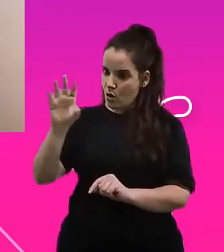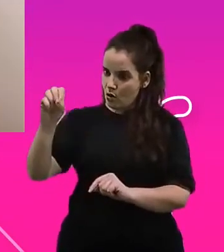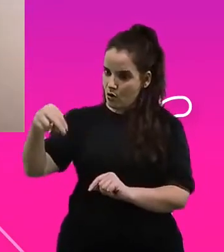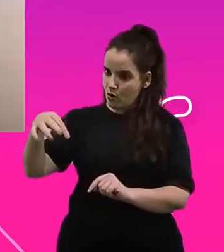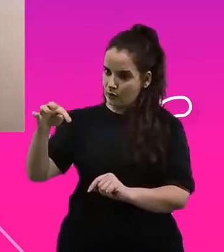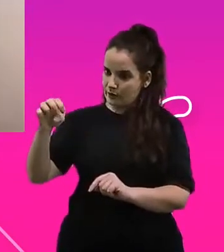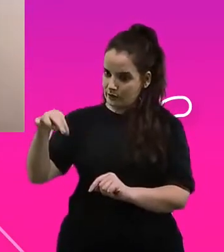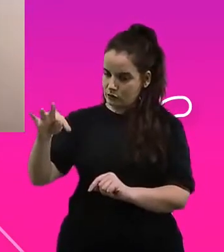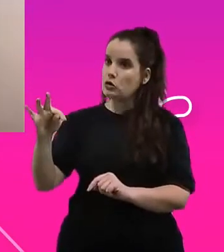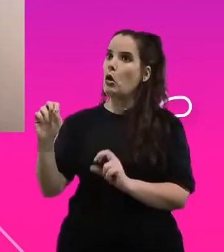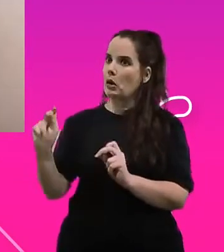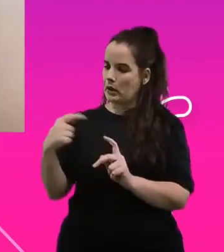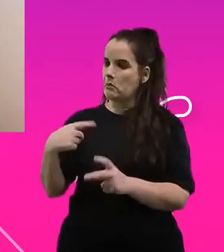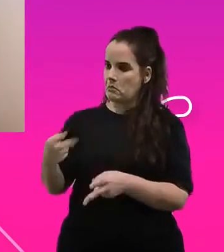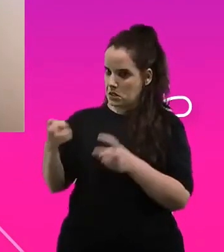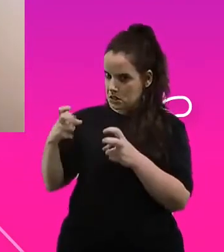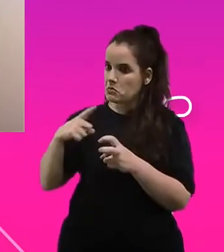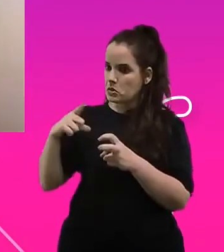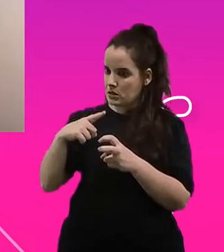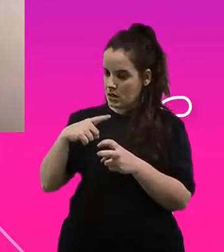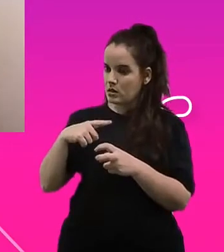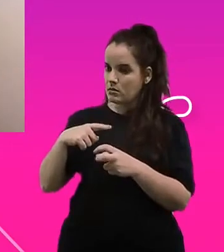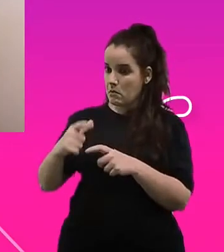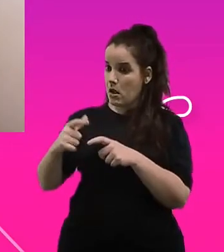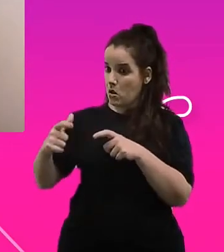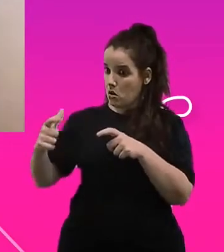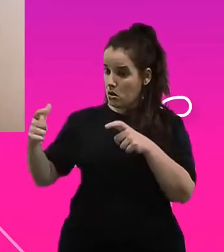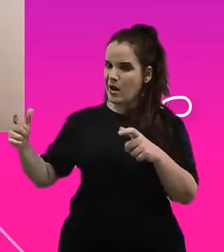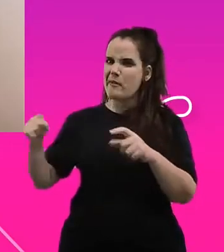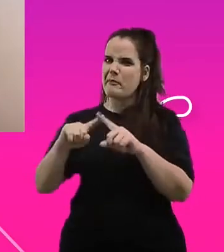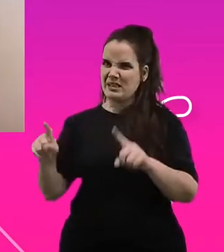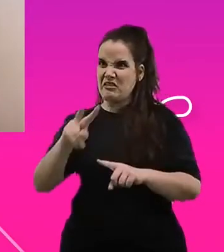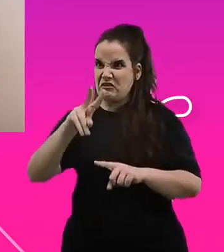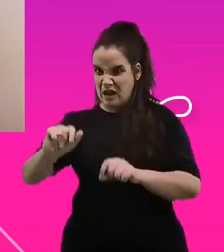ela possa ser, enfim, né,